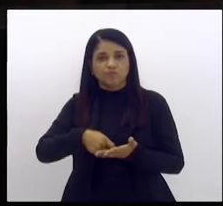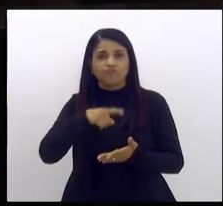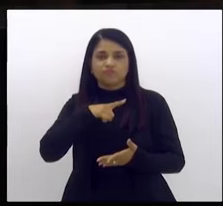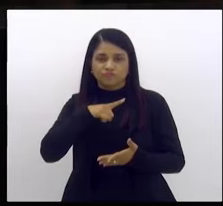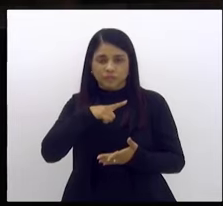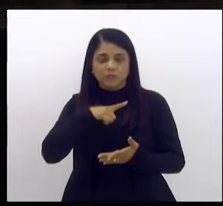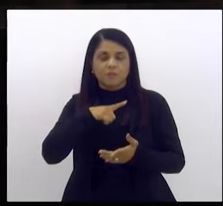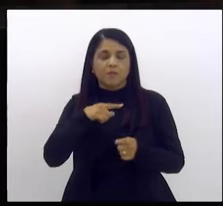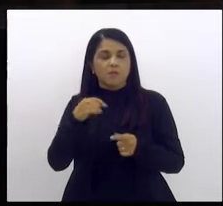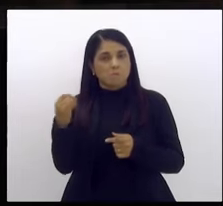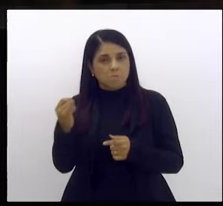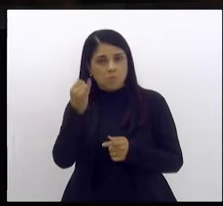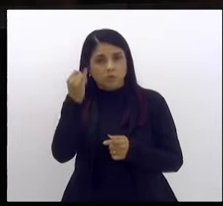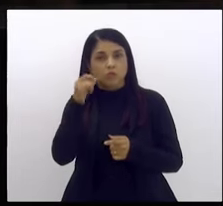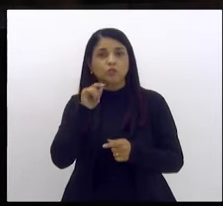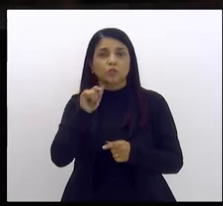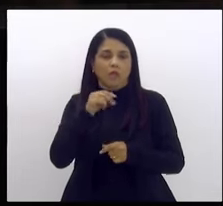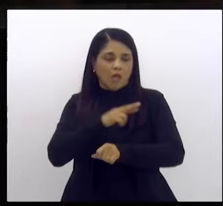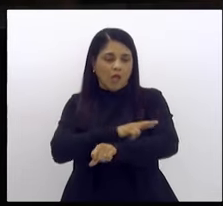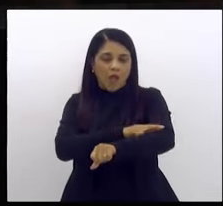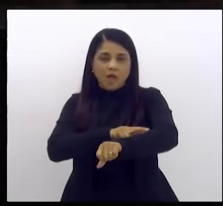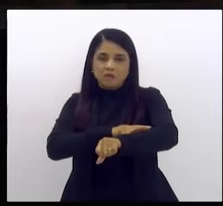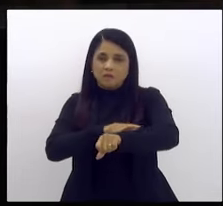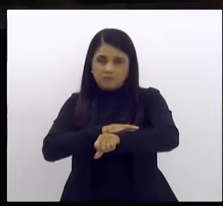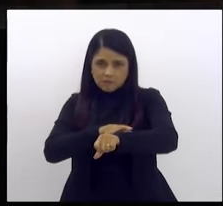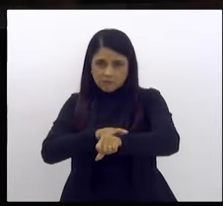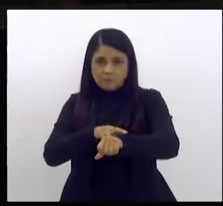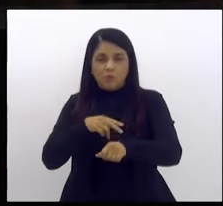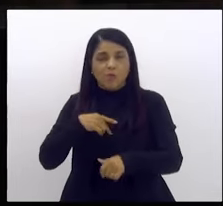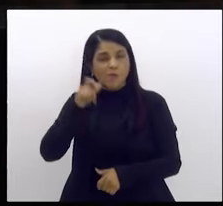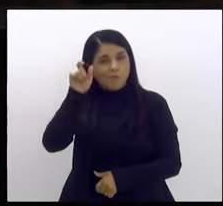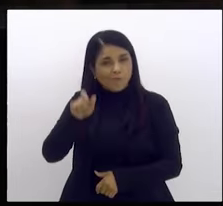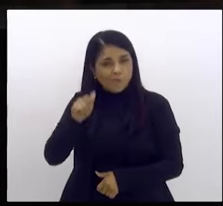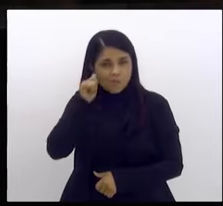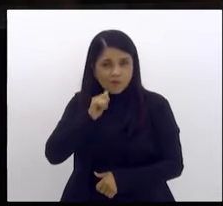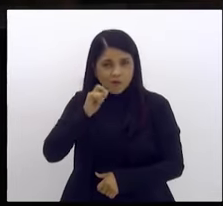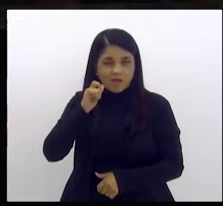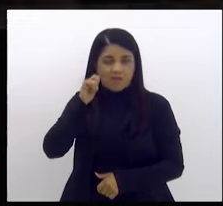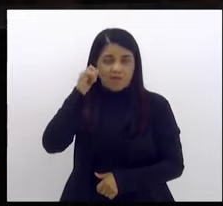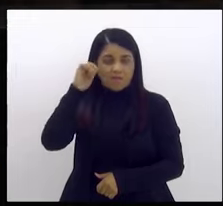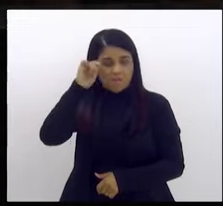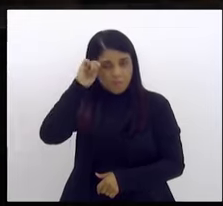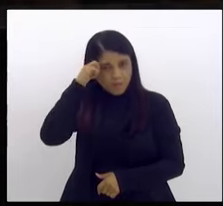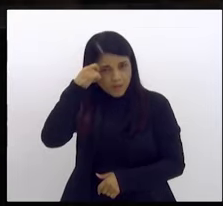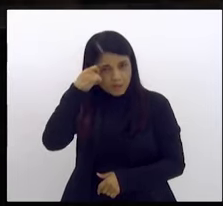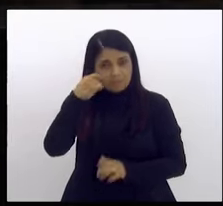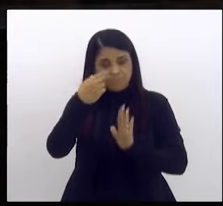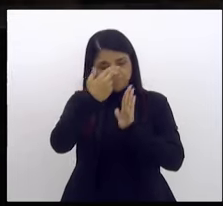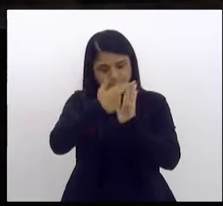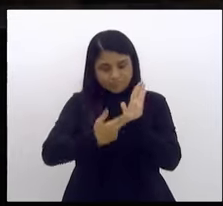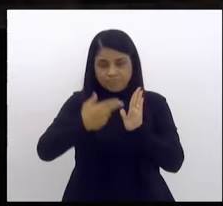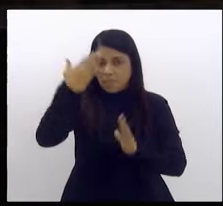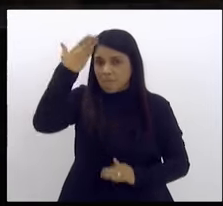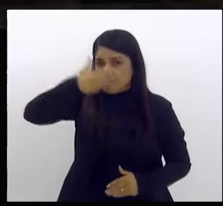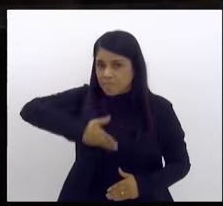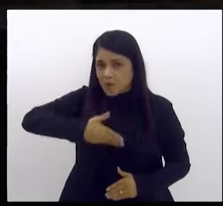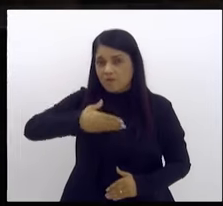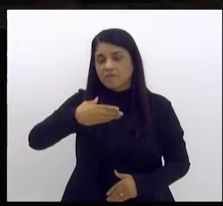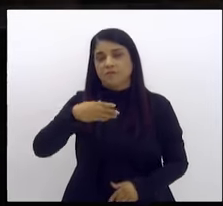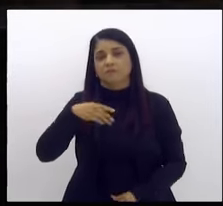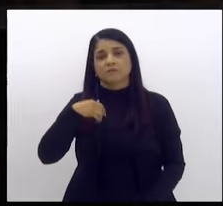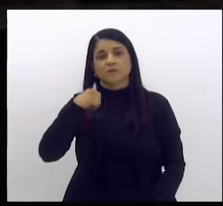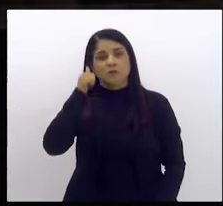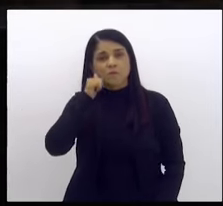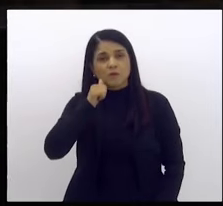gatilho importante que é o racismo. Então, as mulheres pretas, está provado aqui pelo relatório do dossiê Mulher do ISP,